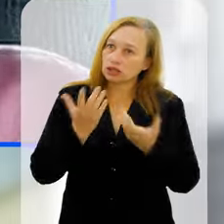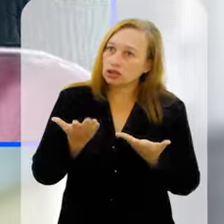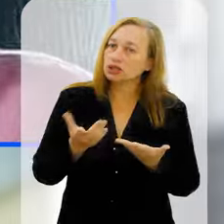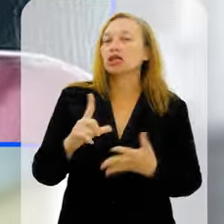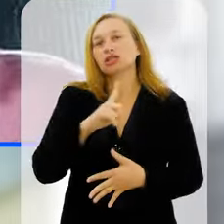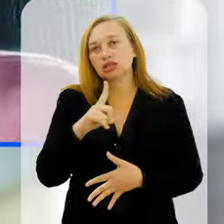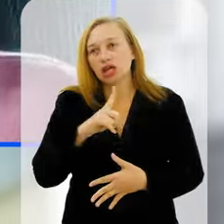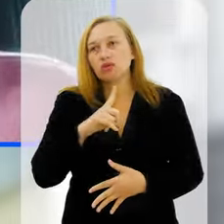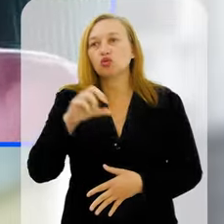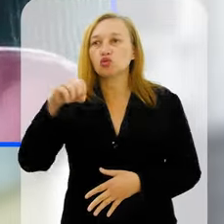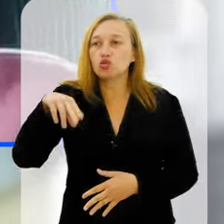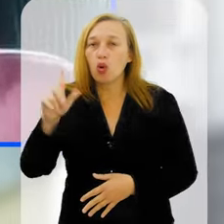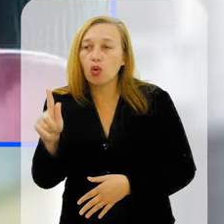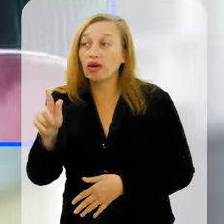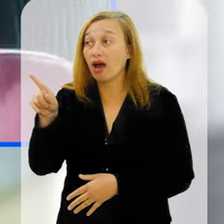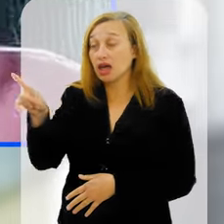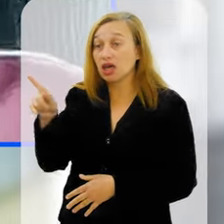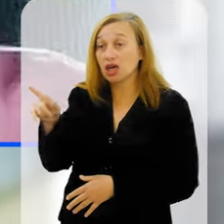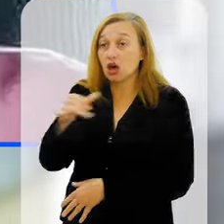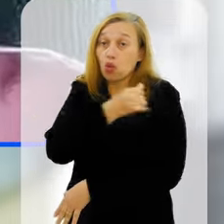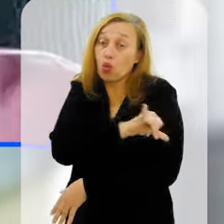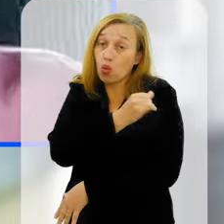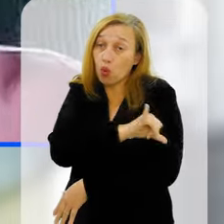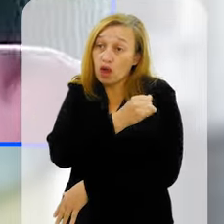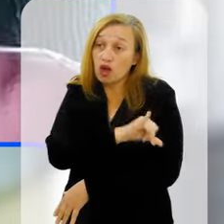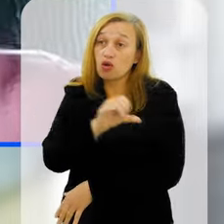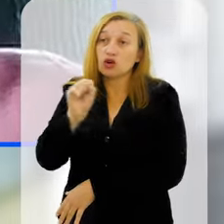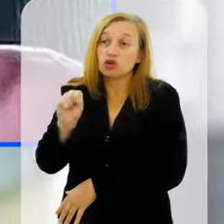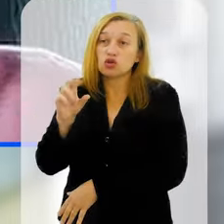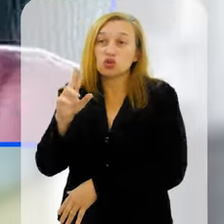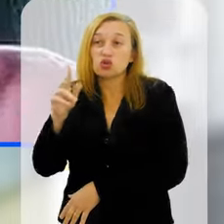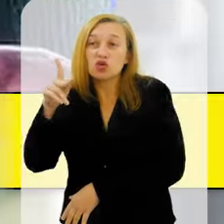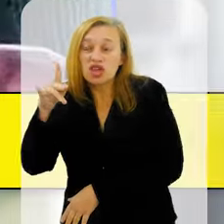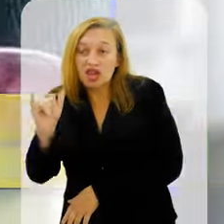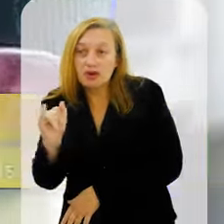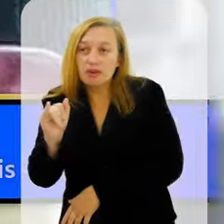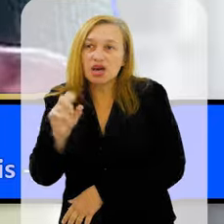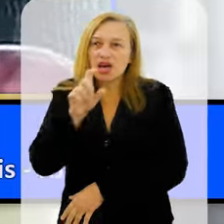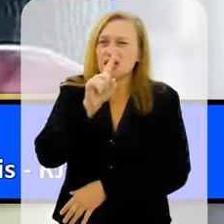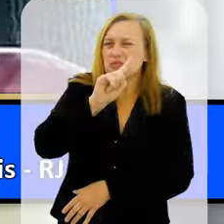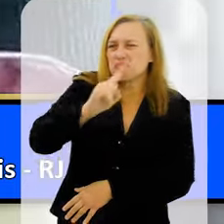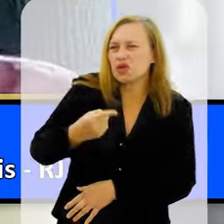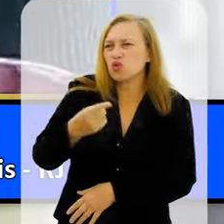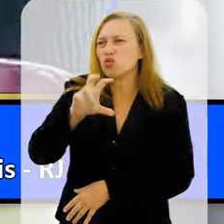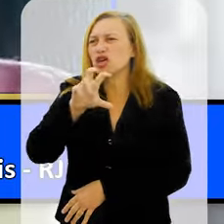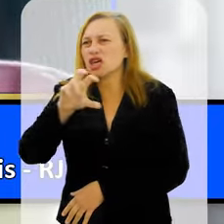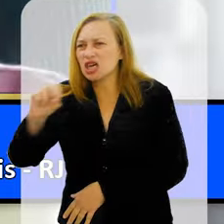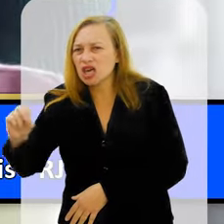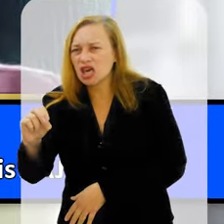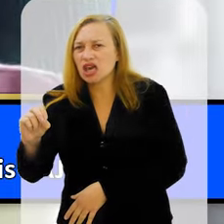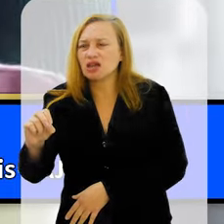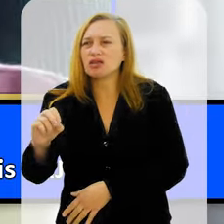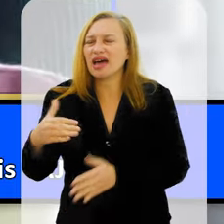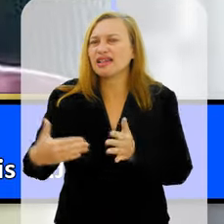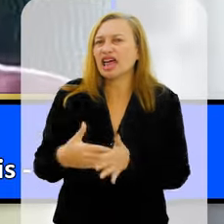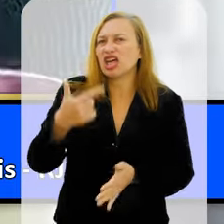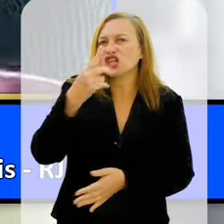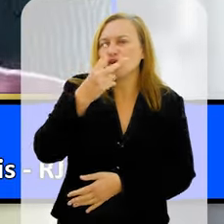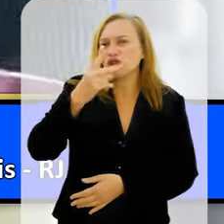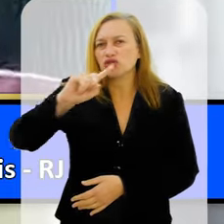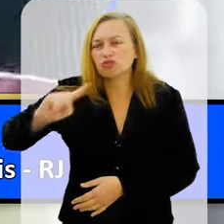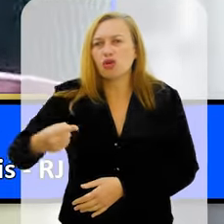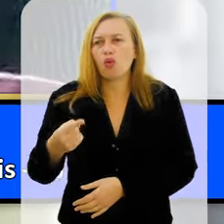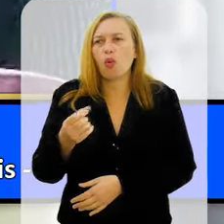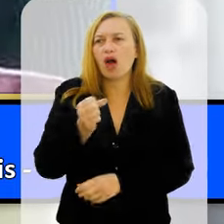tempo. Nós temos ONGs grandes aqui no Rio, como a própria SUIPA, que tem, varia, né, de cerca de 1.500 a 2.000